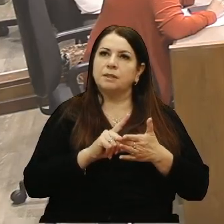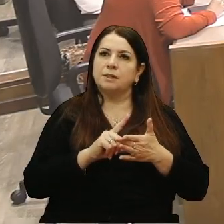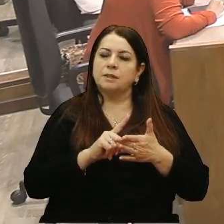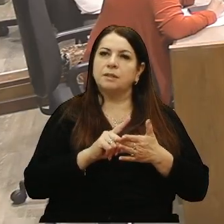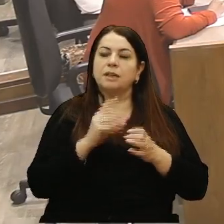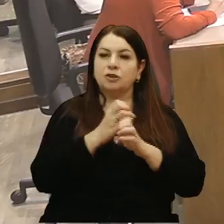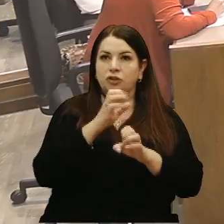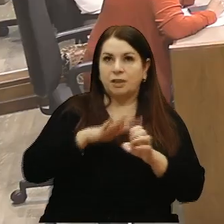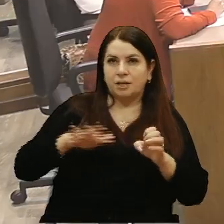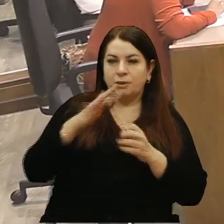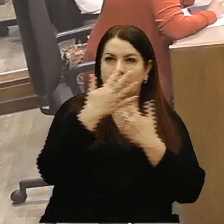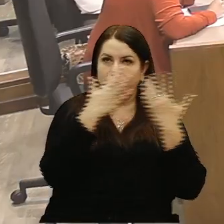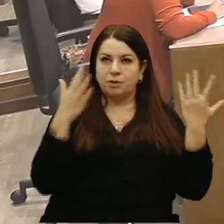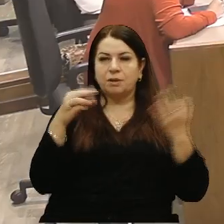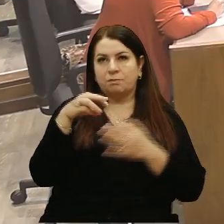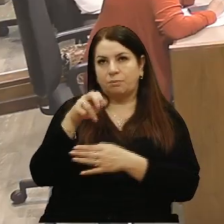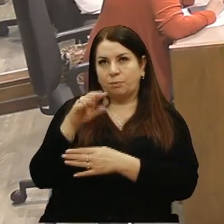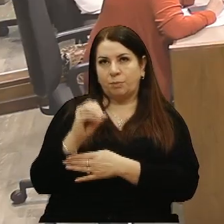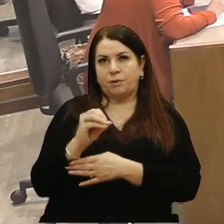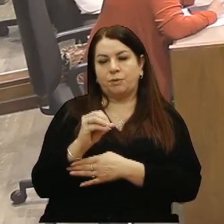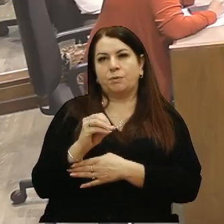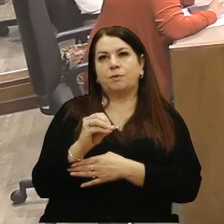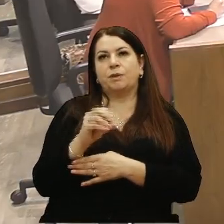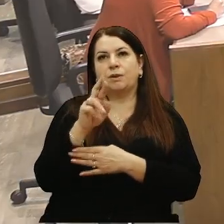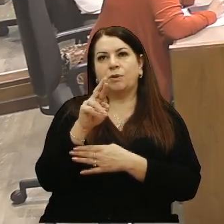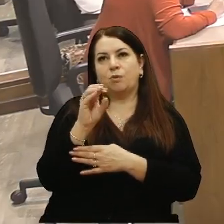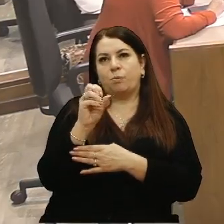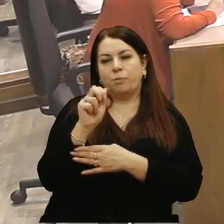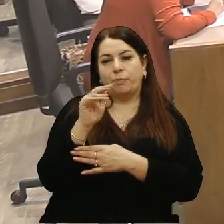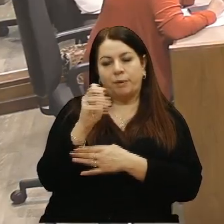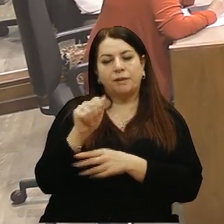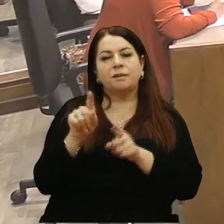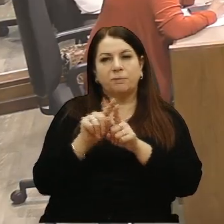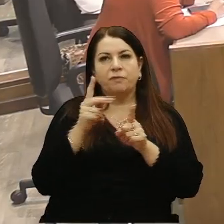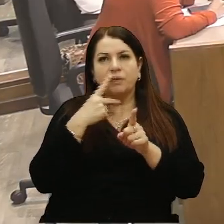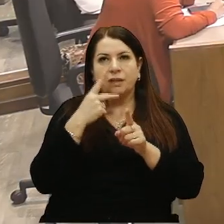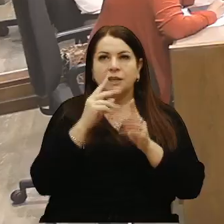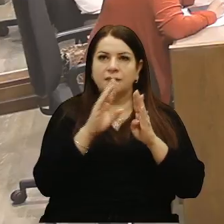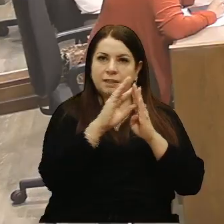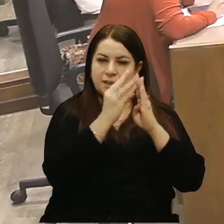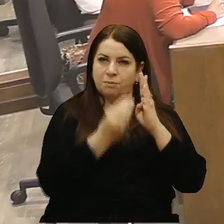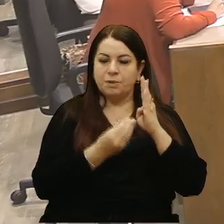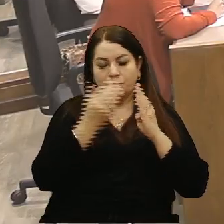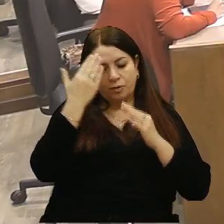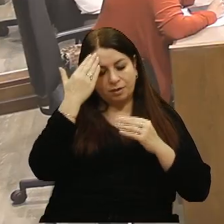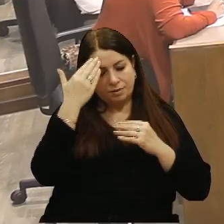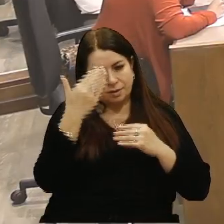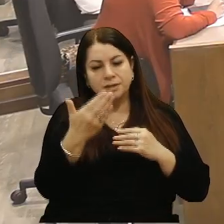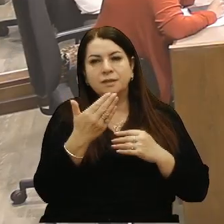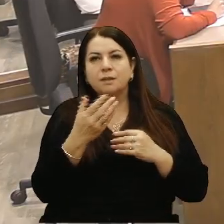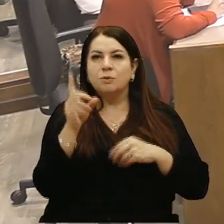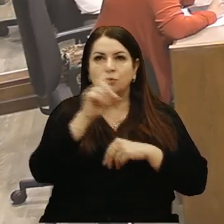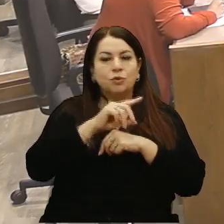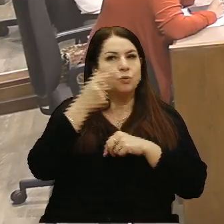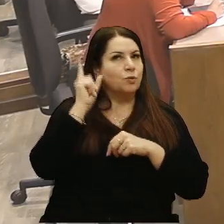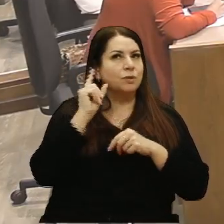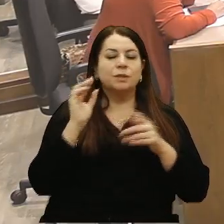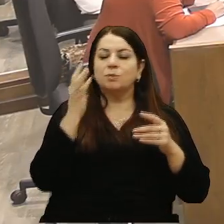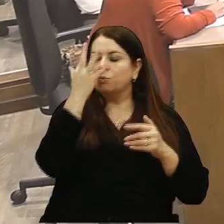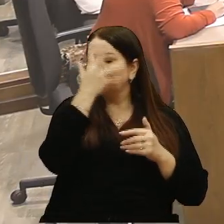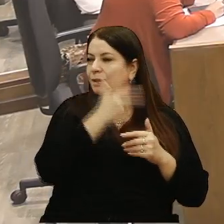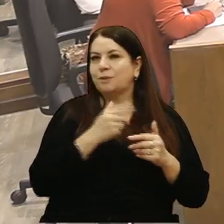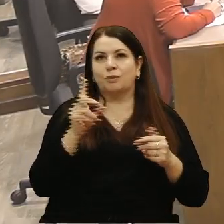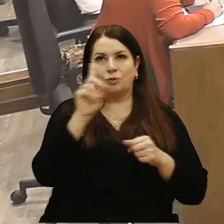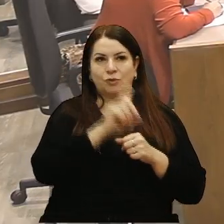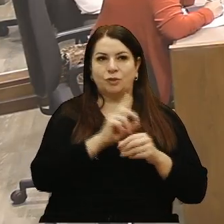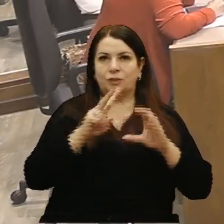Marina D'Agostini, e Marco e Roberta Doncato, também, que falei agora há pouco também do SAMAI. Só agradecer, então, pelo dia de ontem, lindo dia da